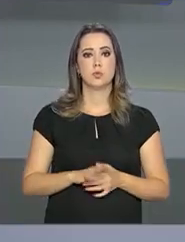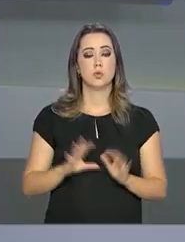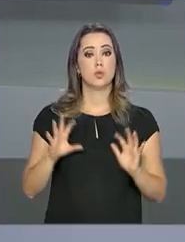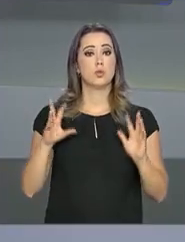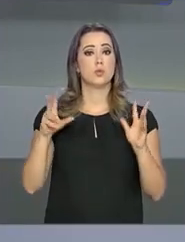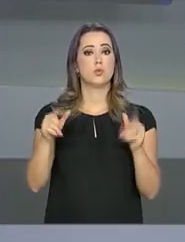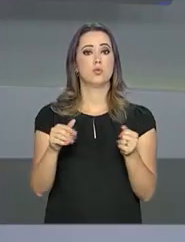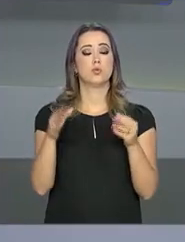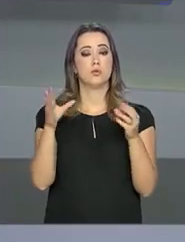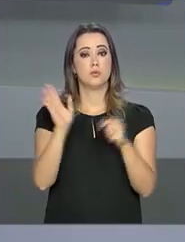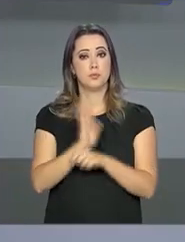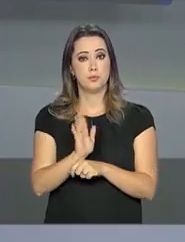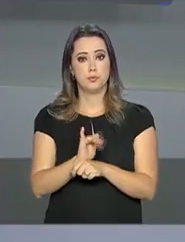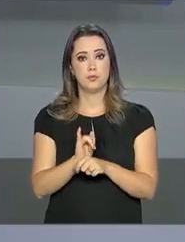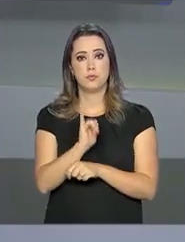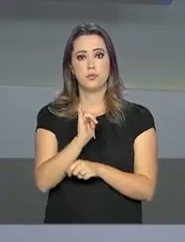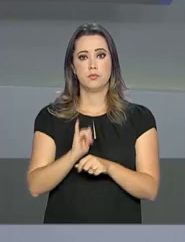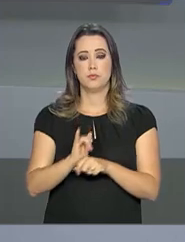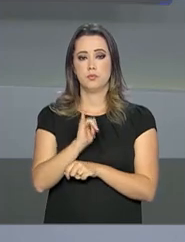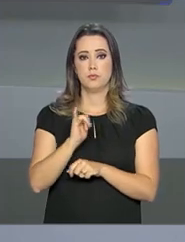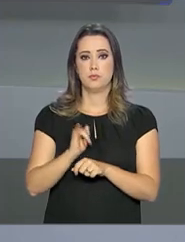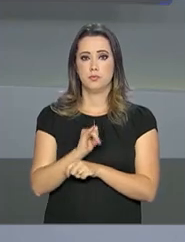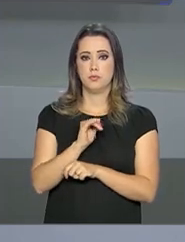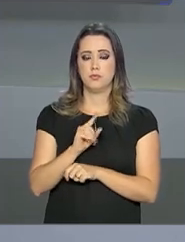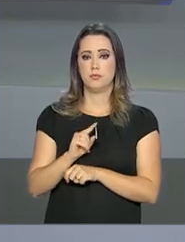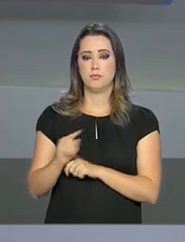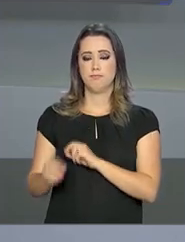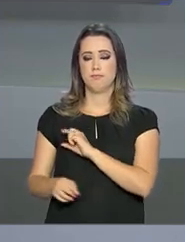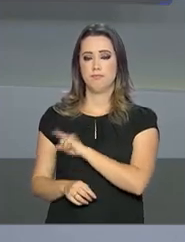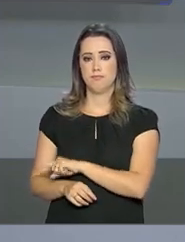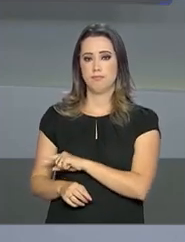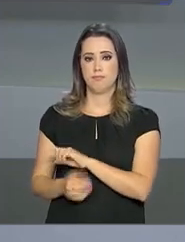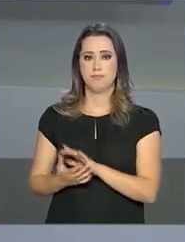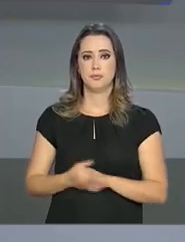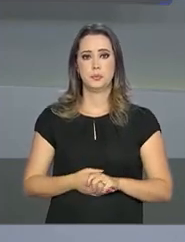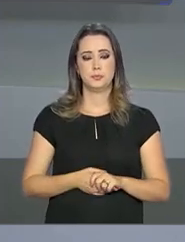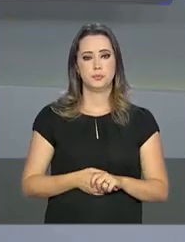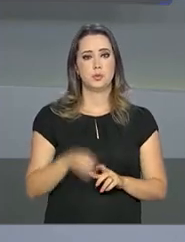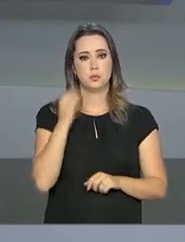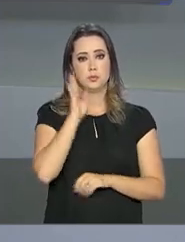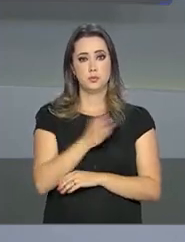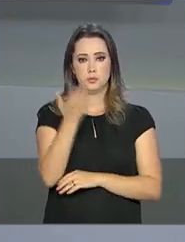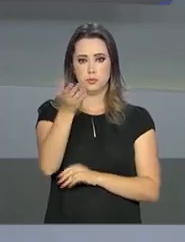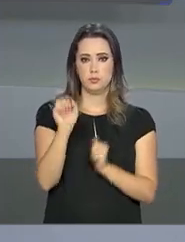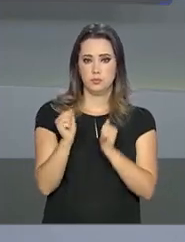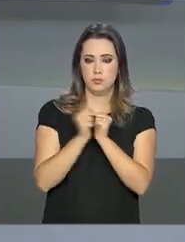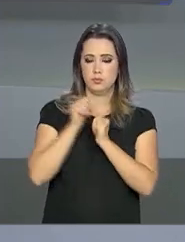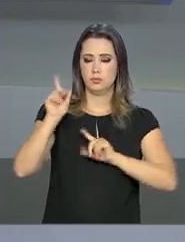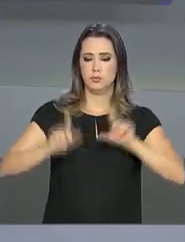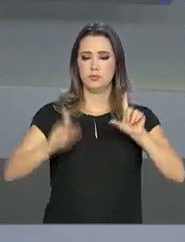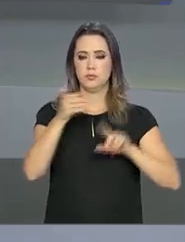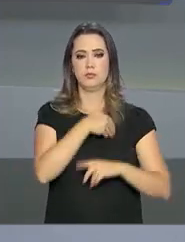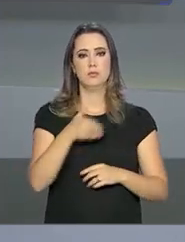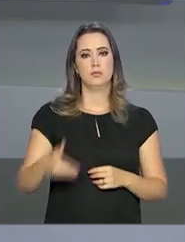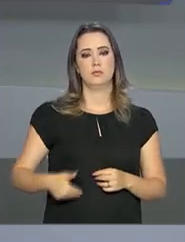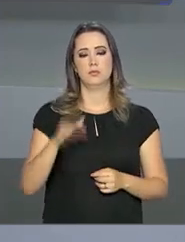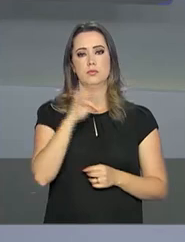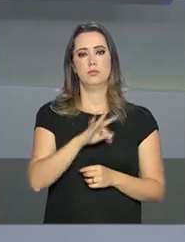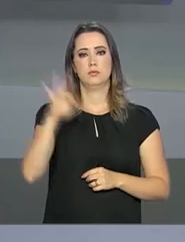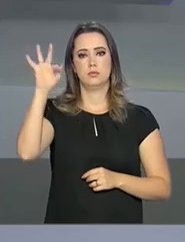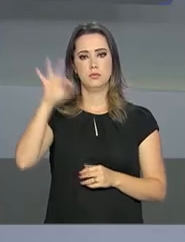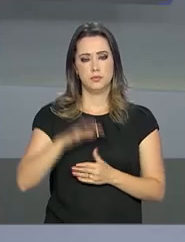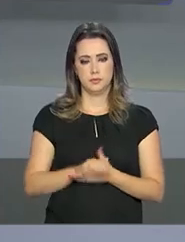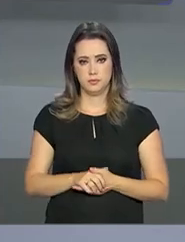internet e todas as reportagens estão disponíveis em nosso canal no youtube uma boa tarde pra você continue com a gente aqui na